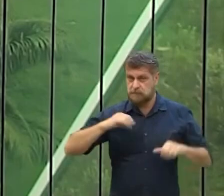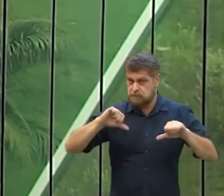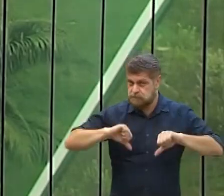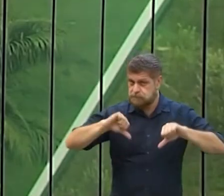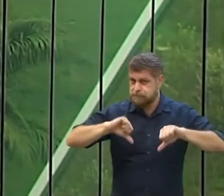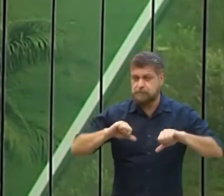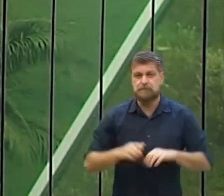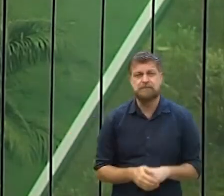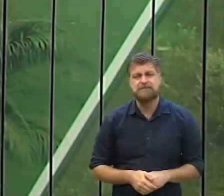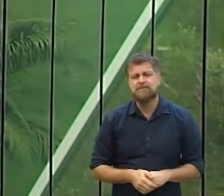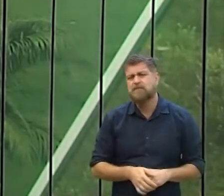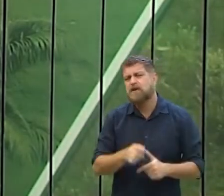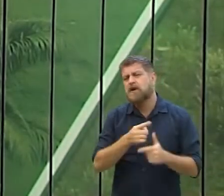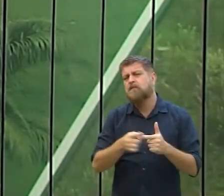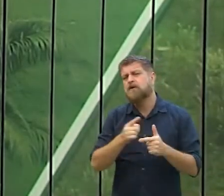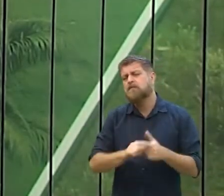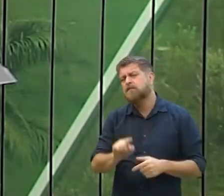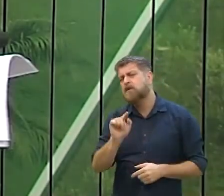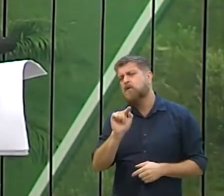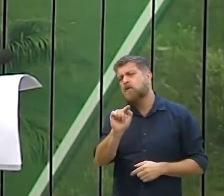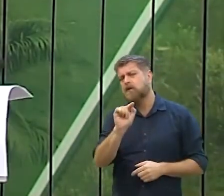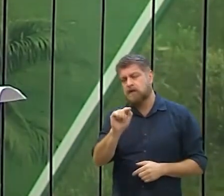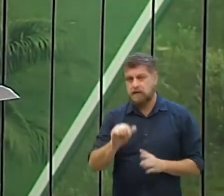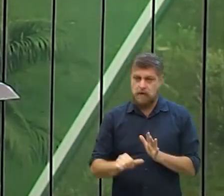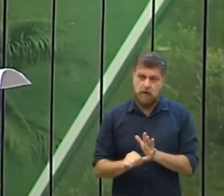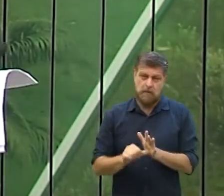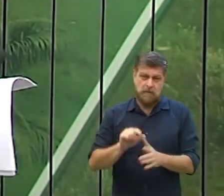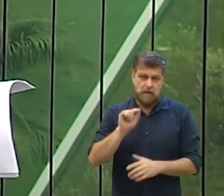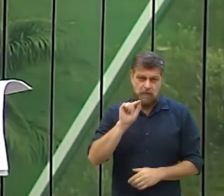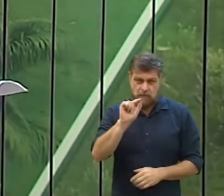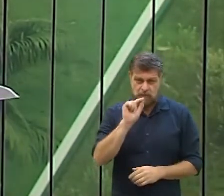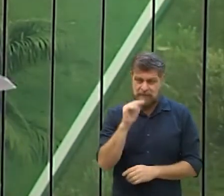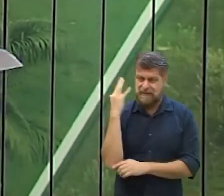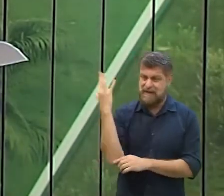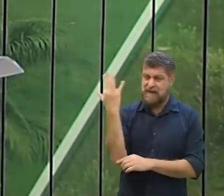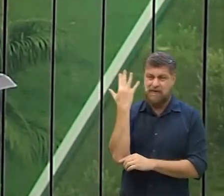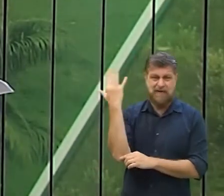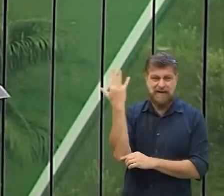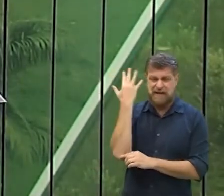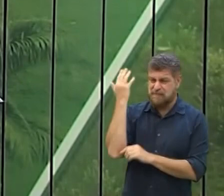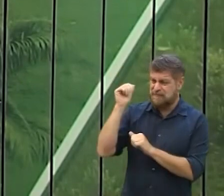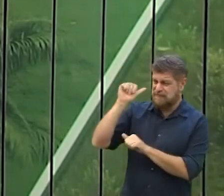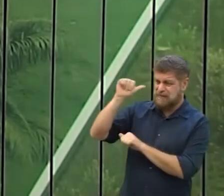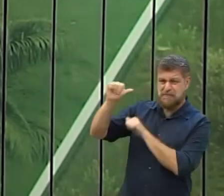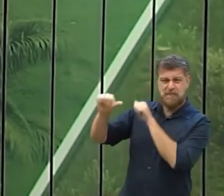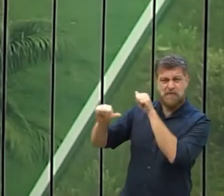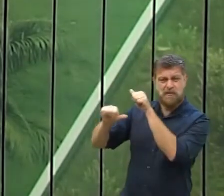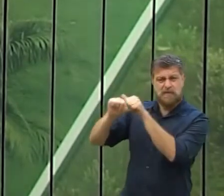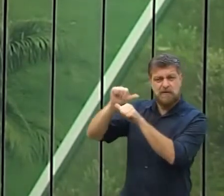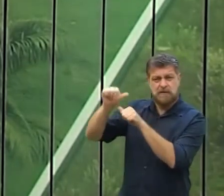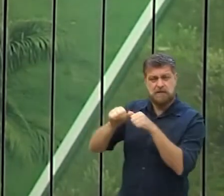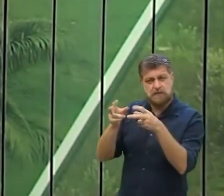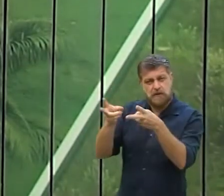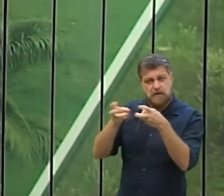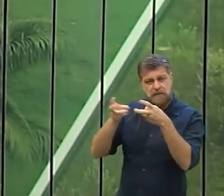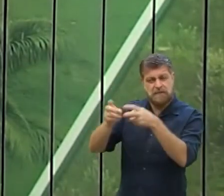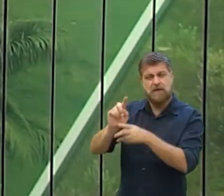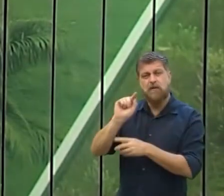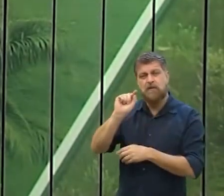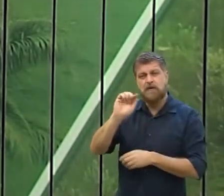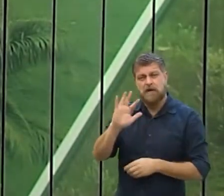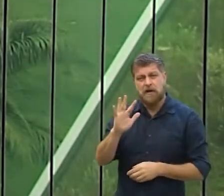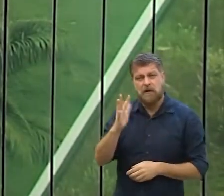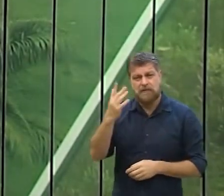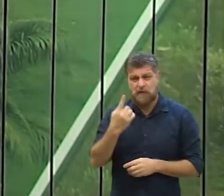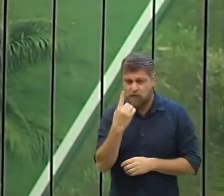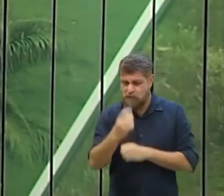saúde. Quais são os problemas disso? Bom, primeiro problema é por conta das mudanças climáticas, né? A gente observa claramente que